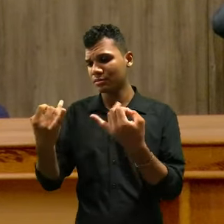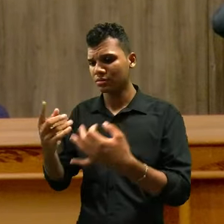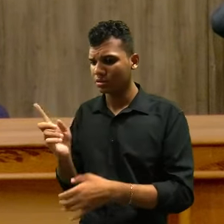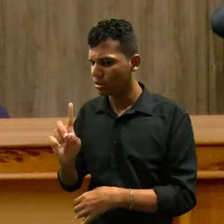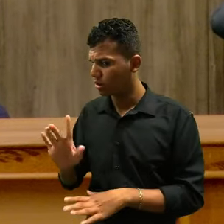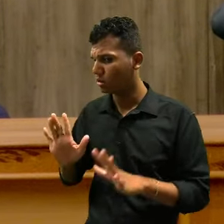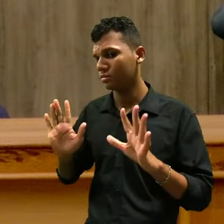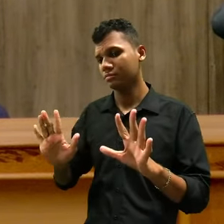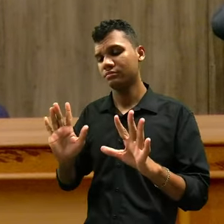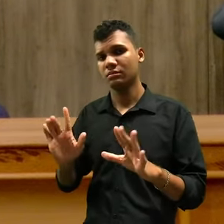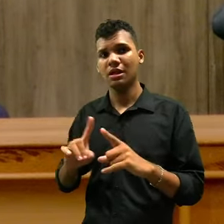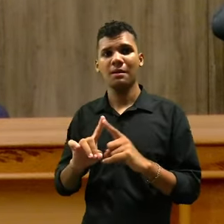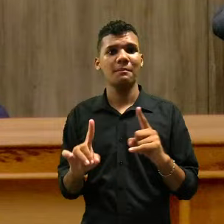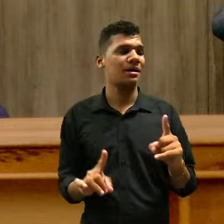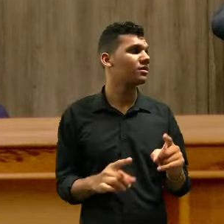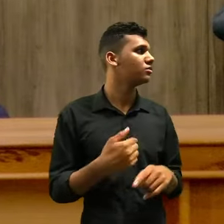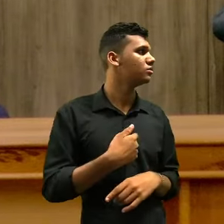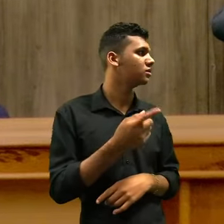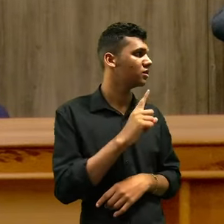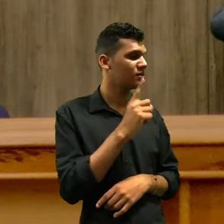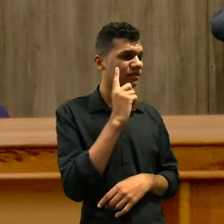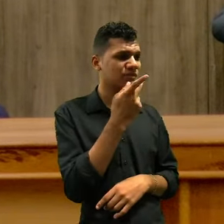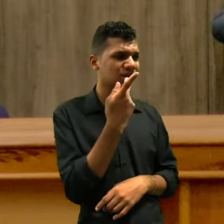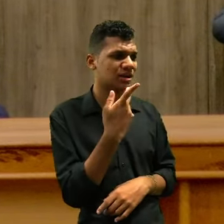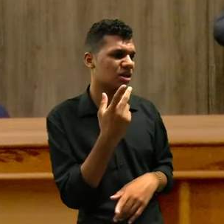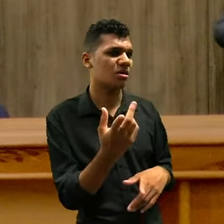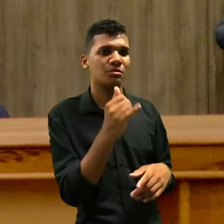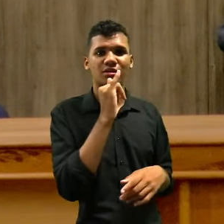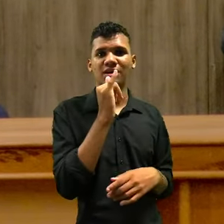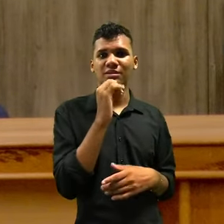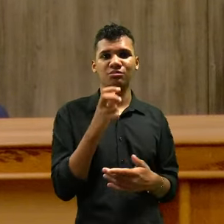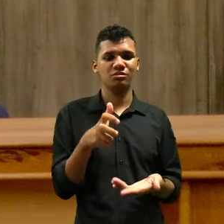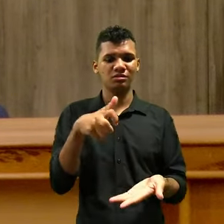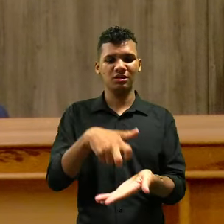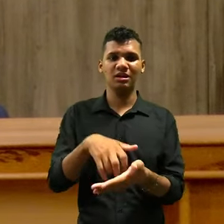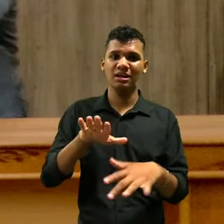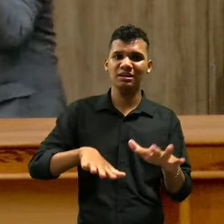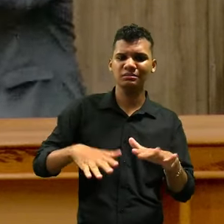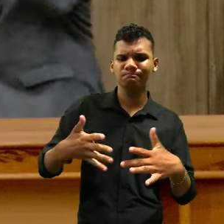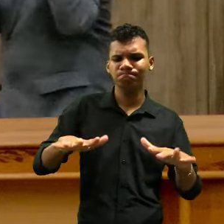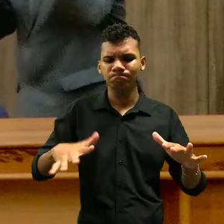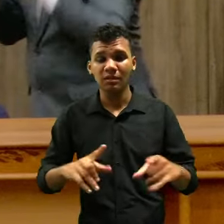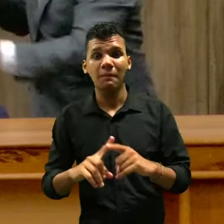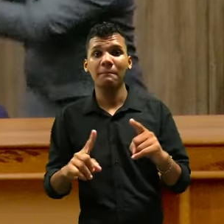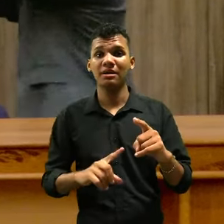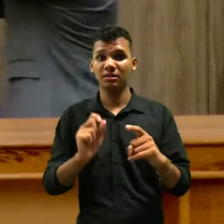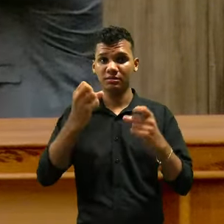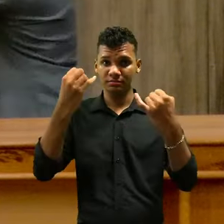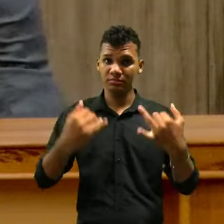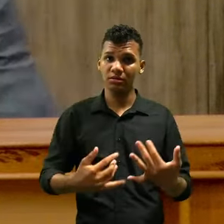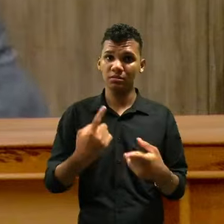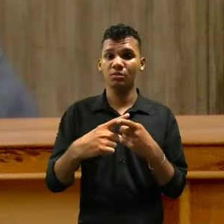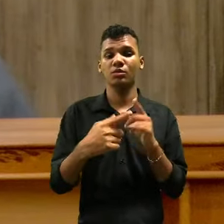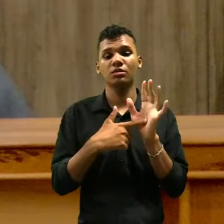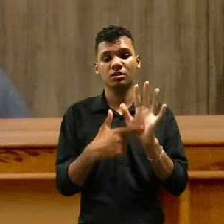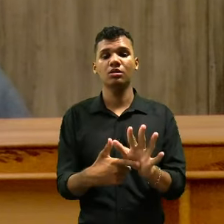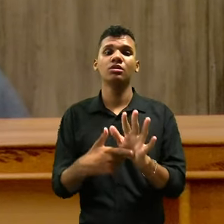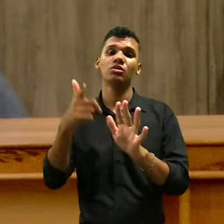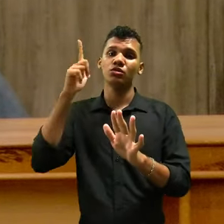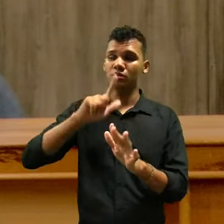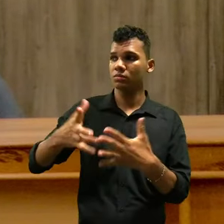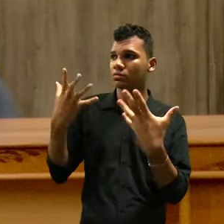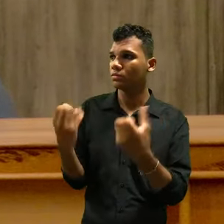não eu não tô falando de levantar joelho ou tremer não eu vou mostrar para ti esse aí recebeu com